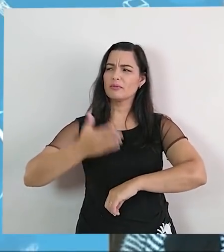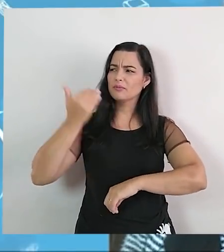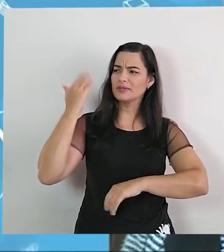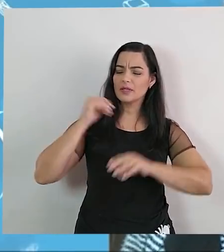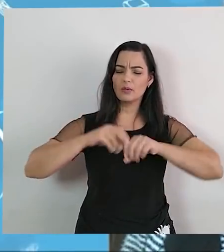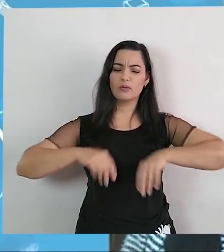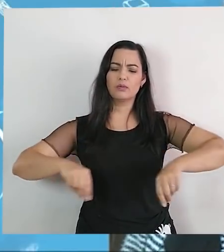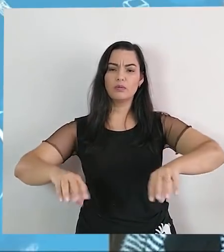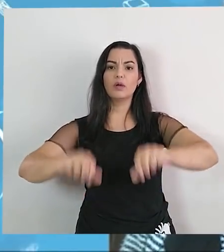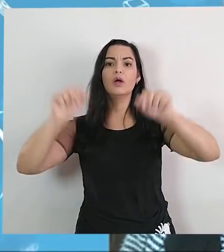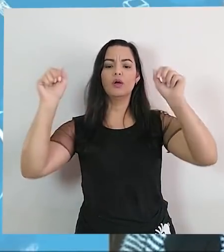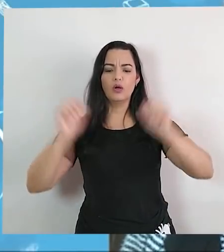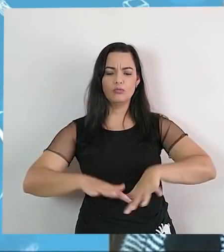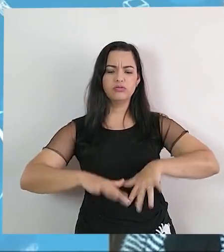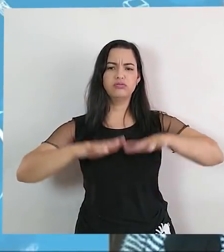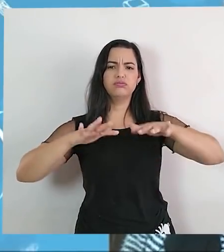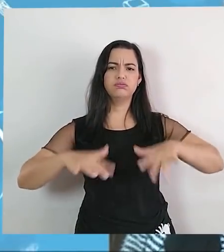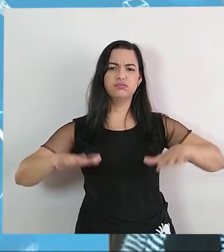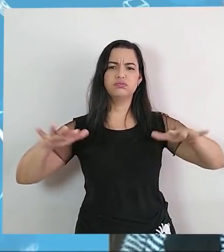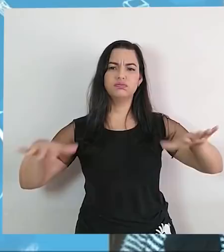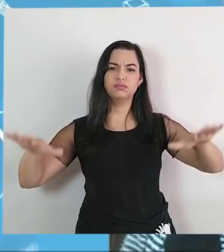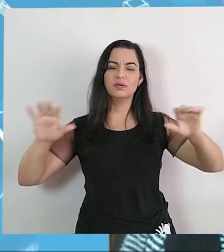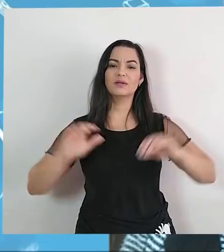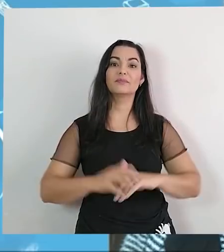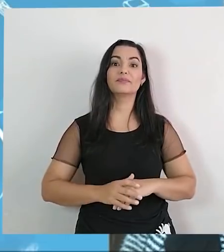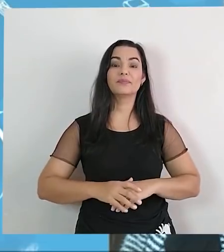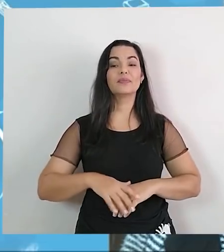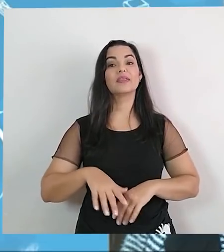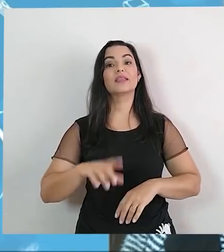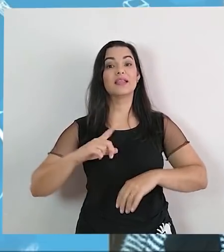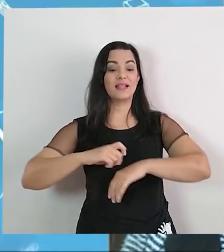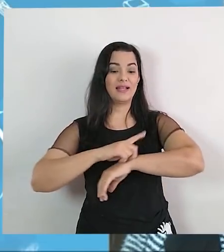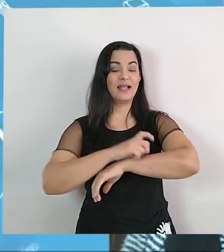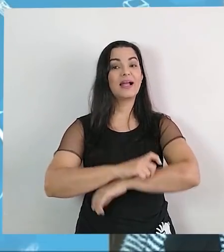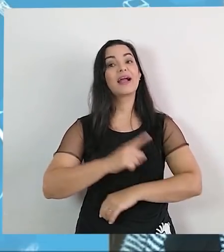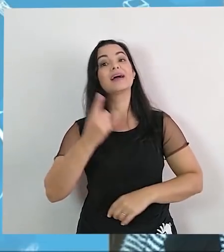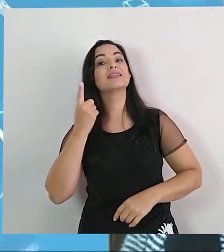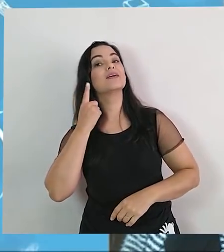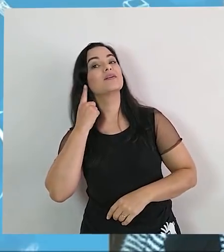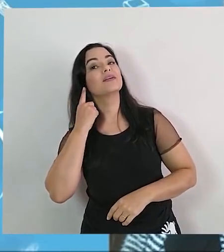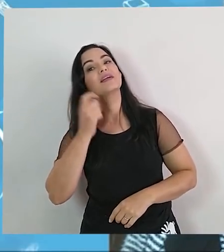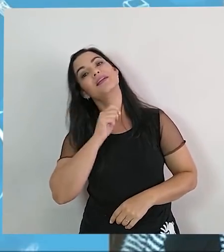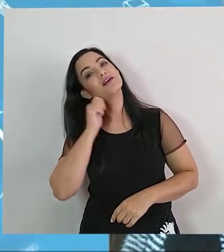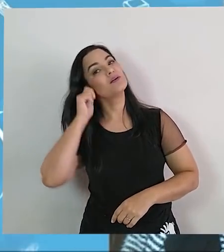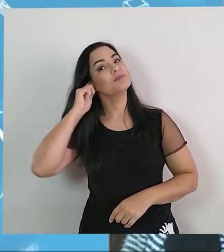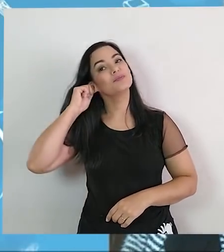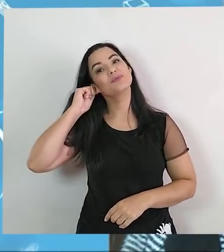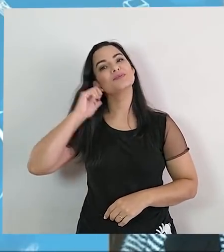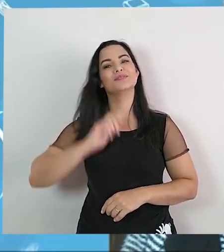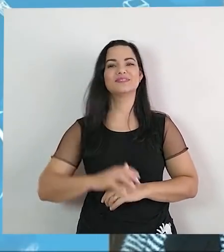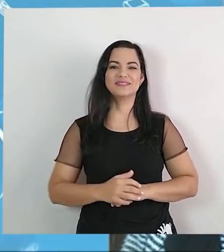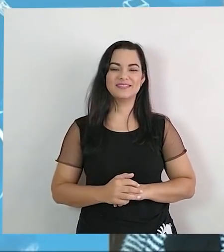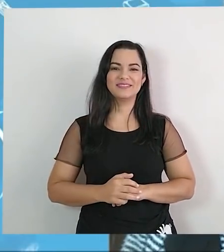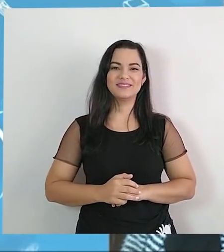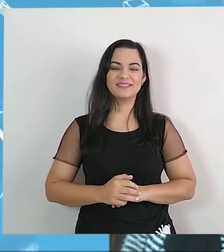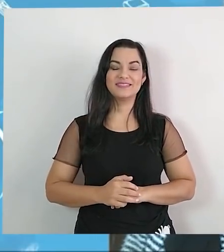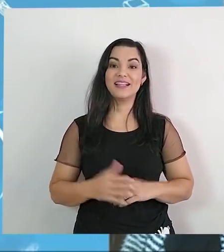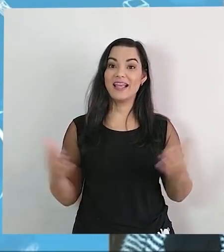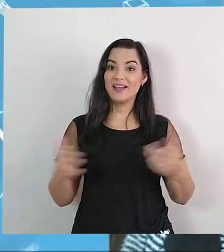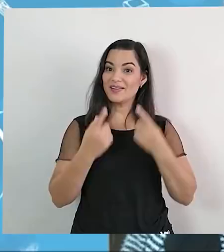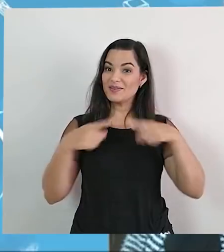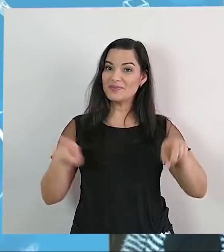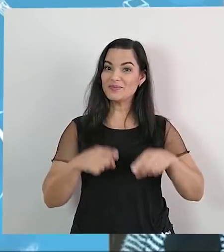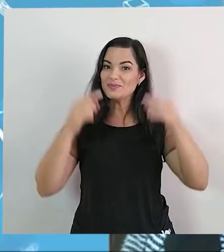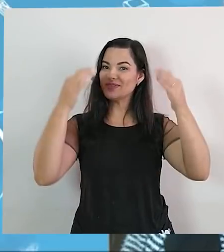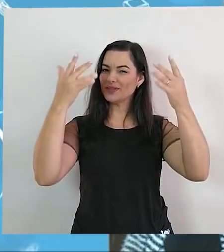No tempo da areia fazia poeira. Puxa a lagarta aquela orelha. Agora nós